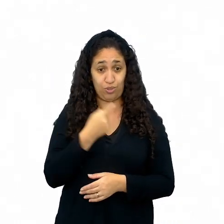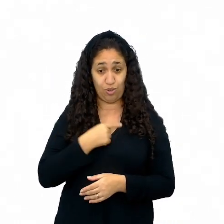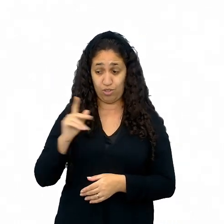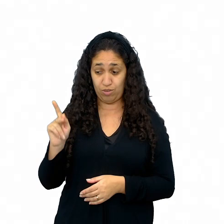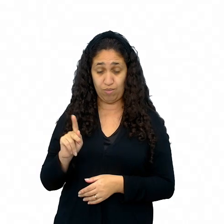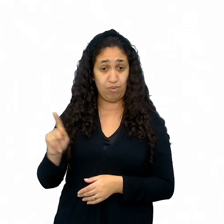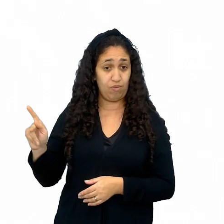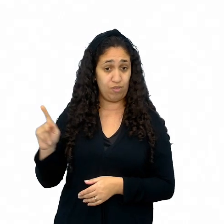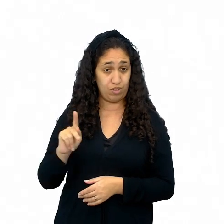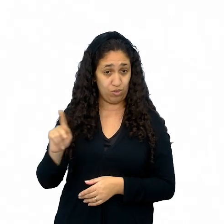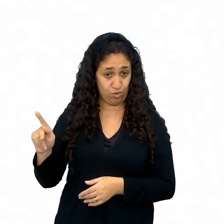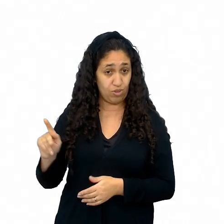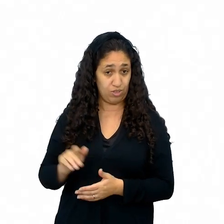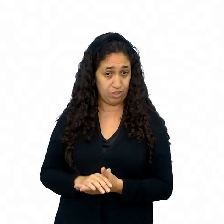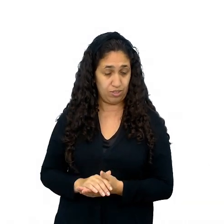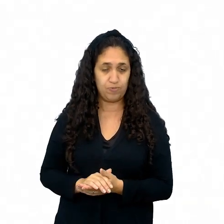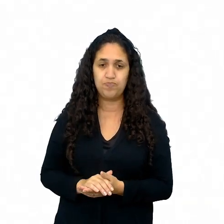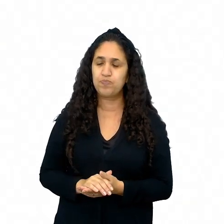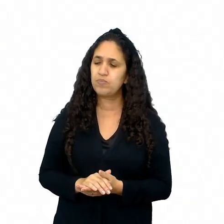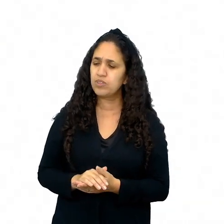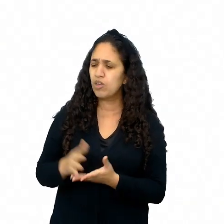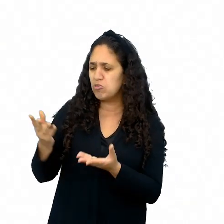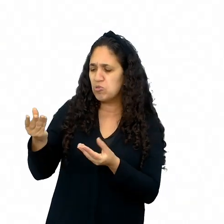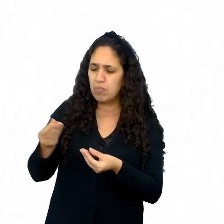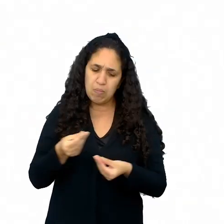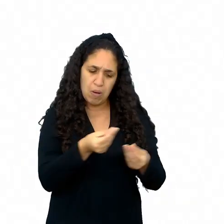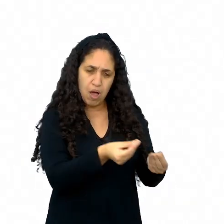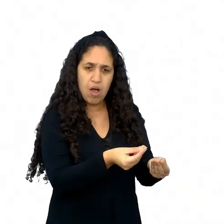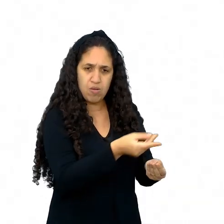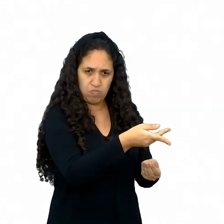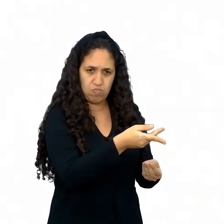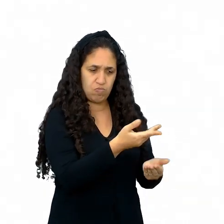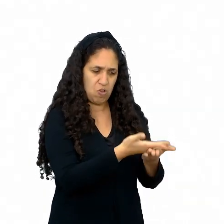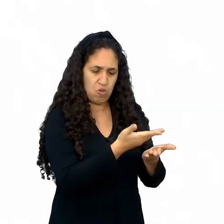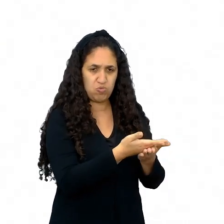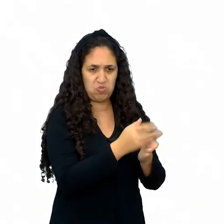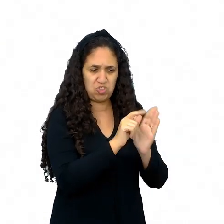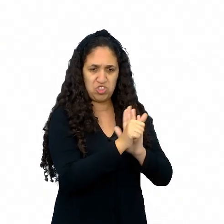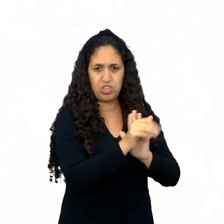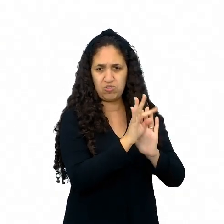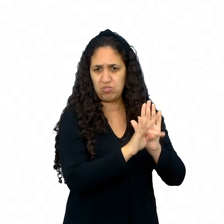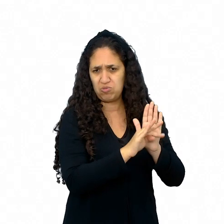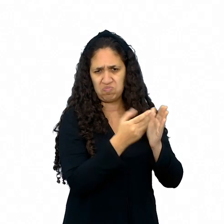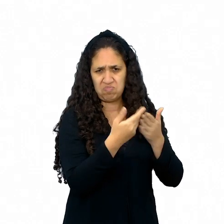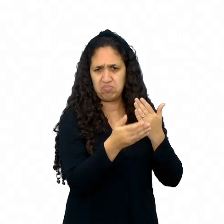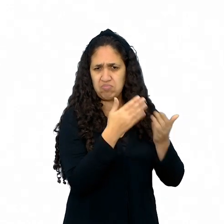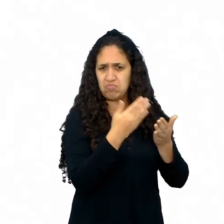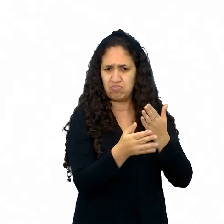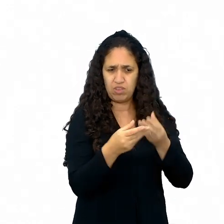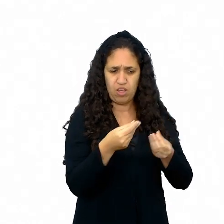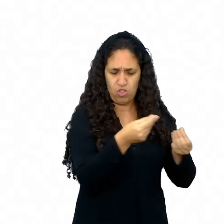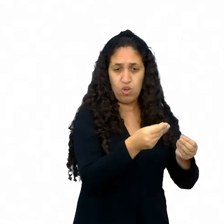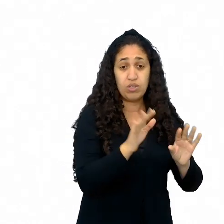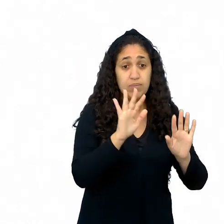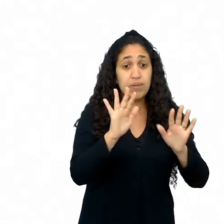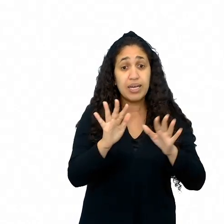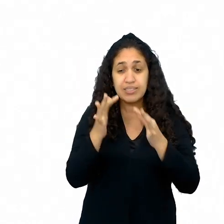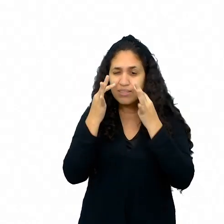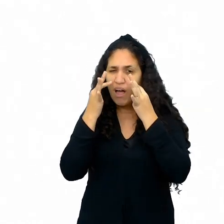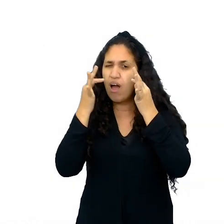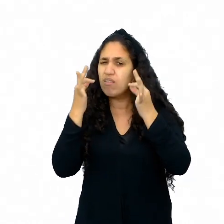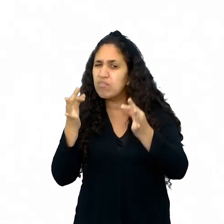professores, ao trazermos para o estudante qualquer gênero textual, não é? Se nós nos atermos aí